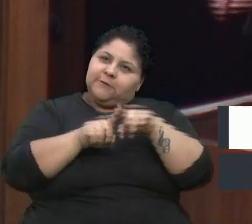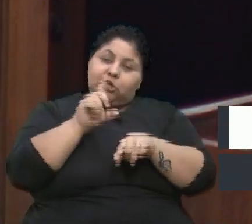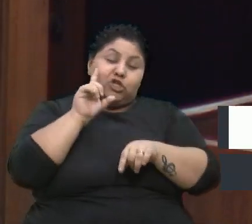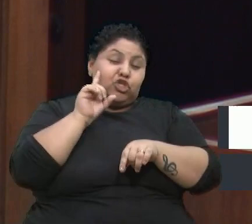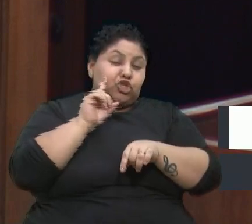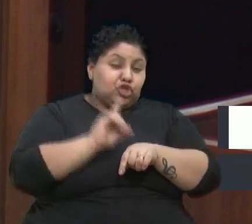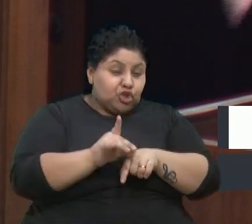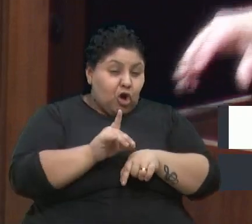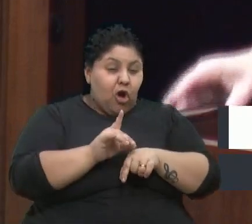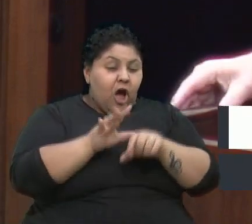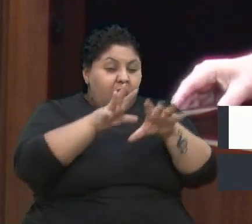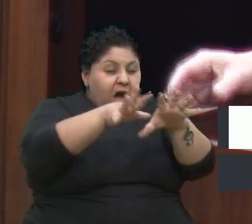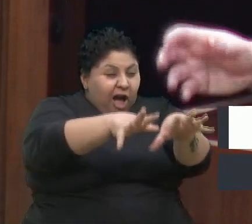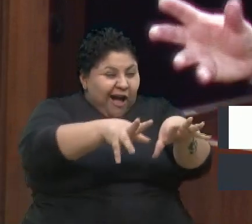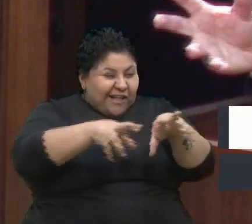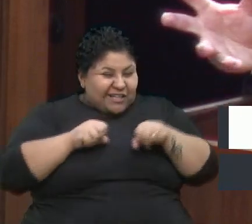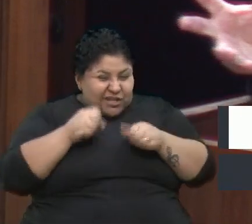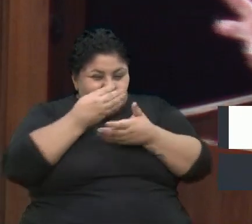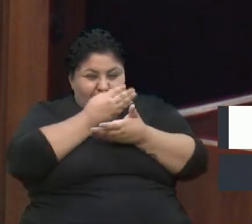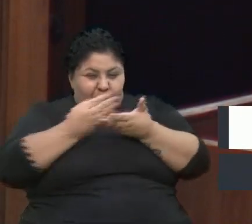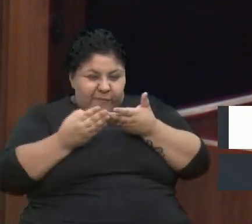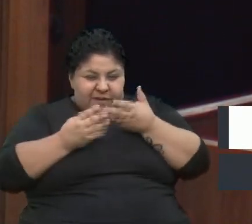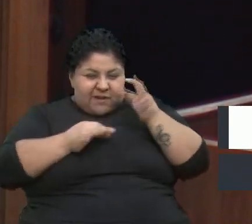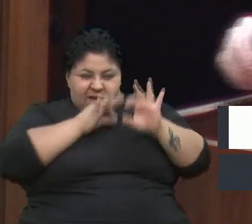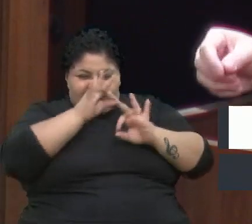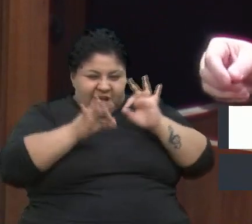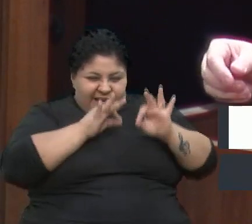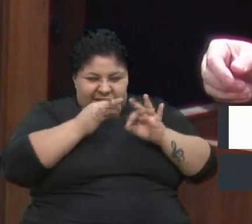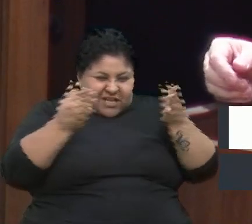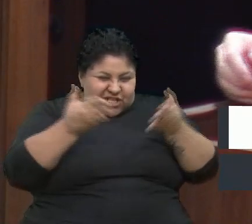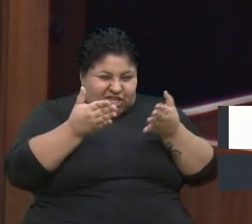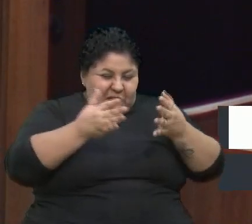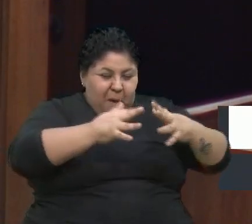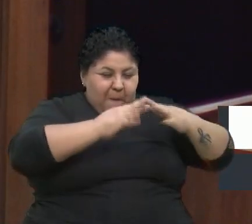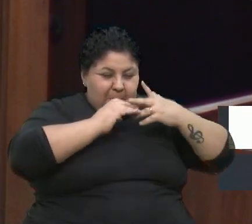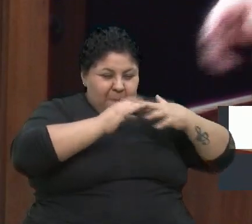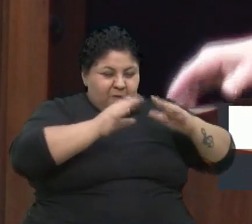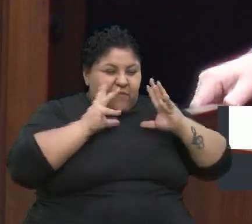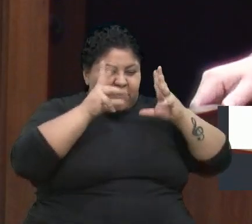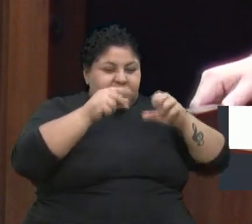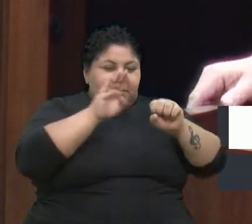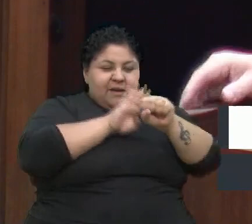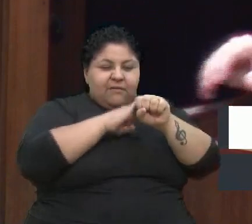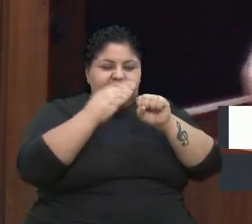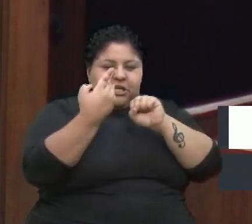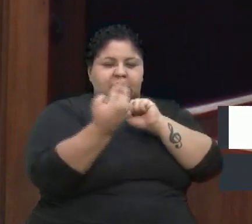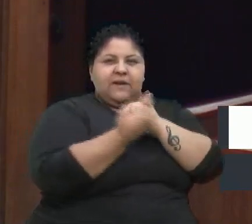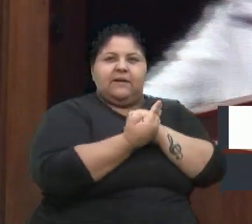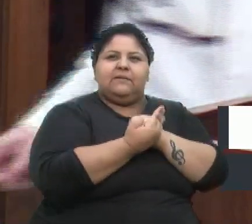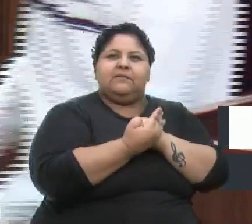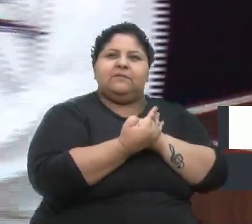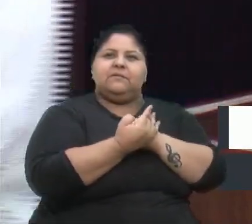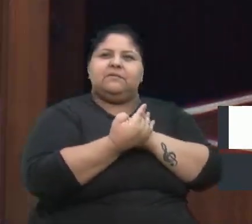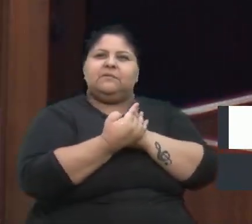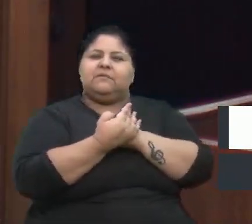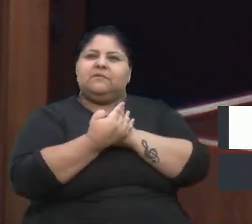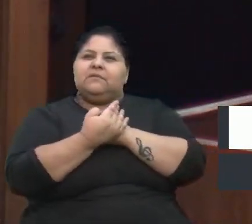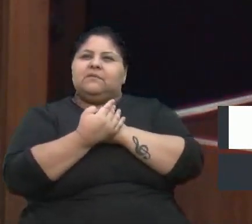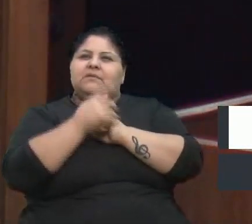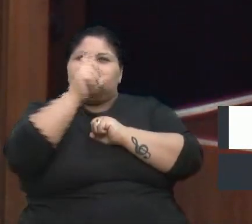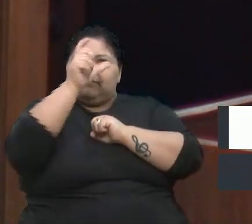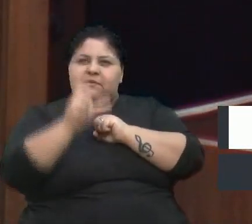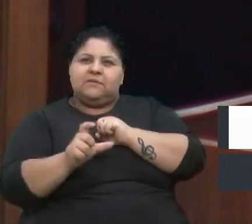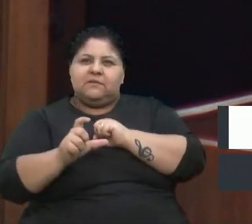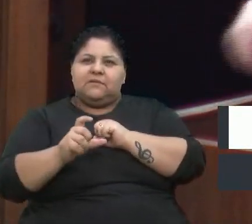adoção e da gente começar a mexer ali já movimentou todo o bairro. Permite uma parte, as pessoas acabam entrando em contato de como é que eu